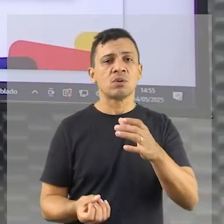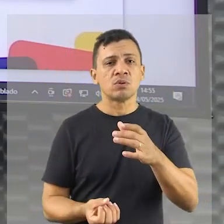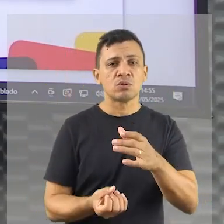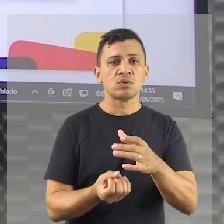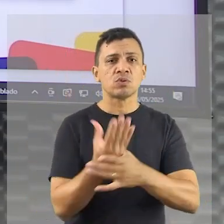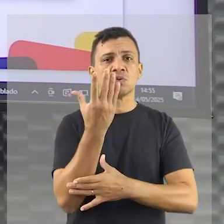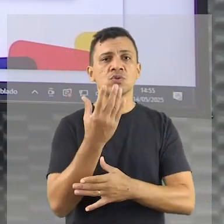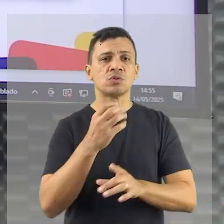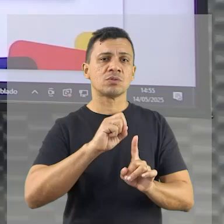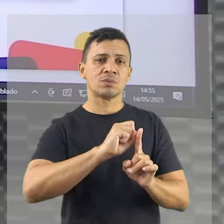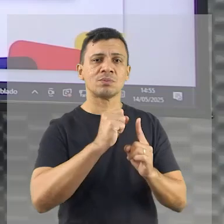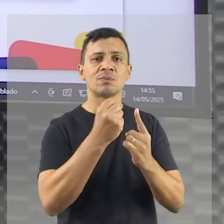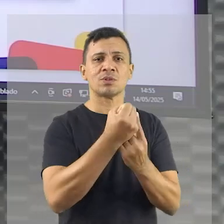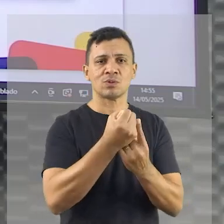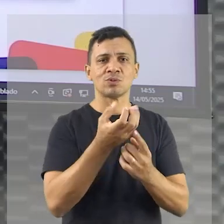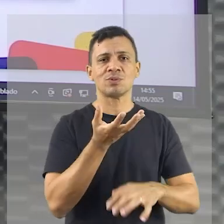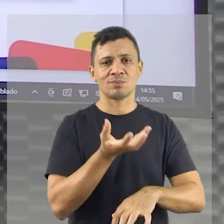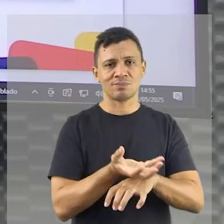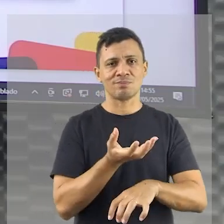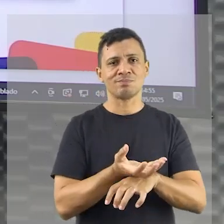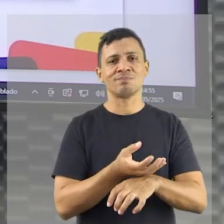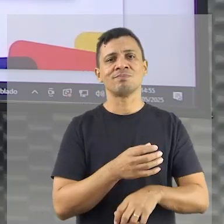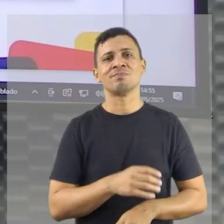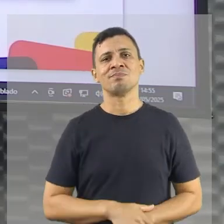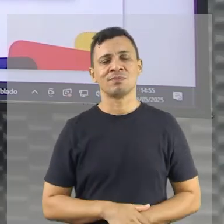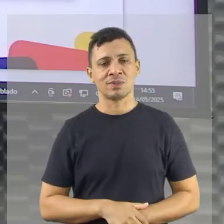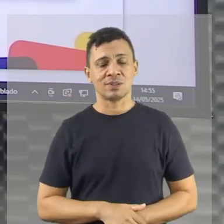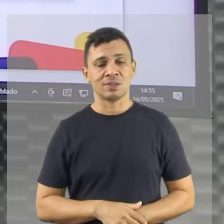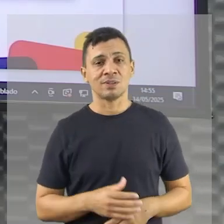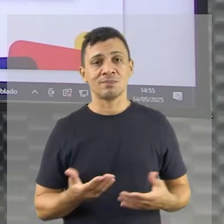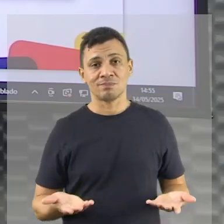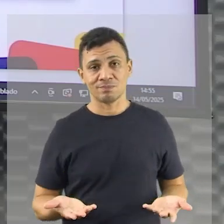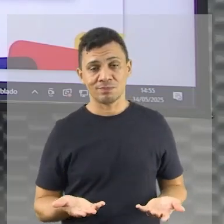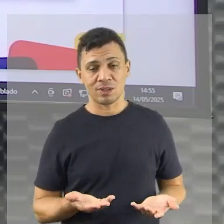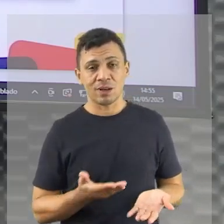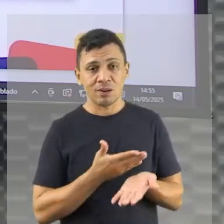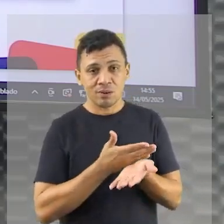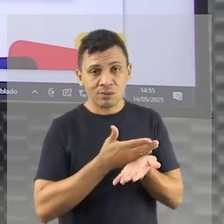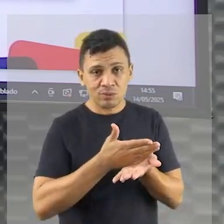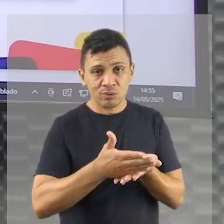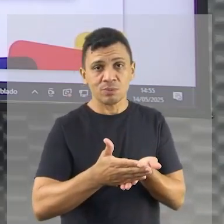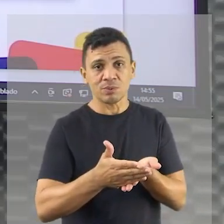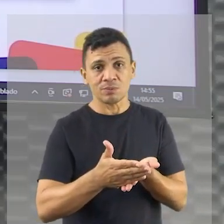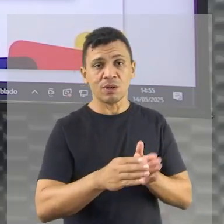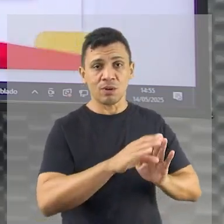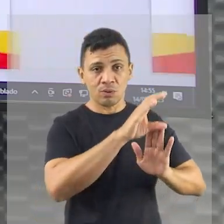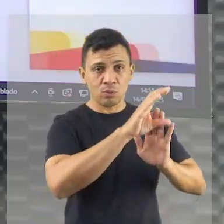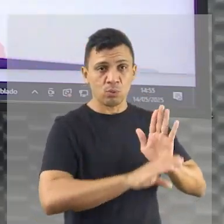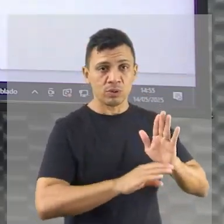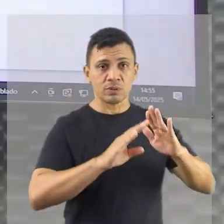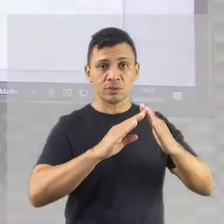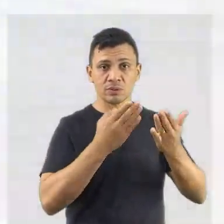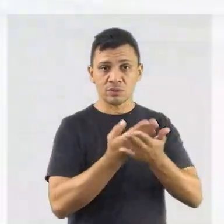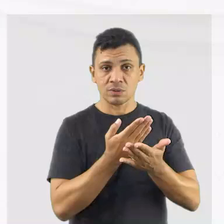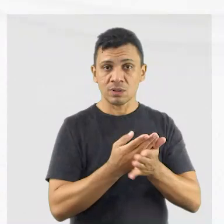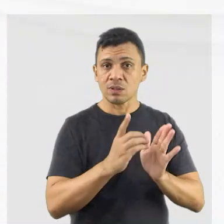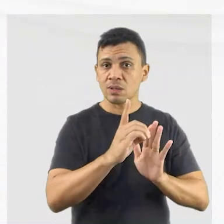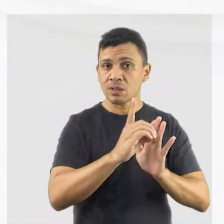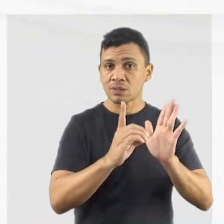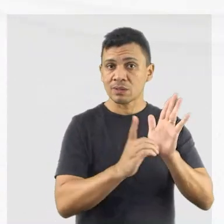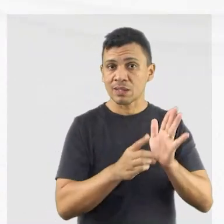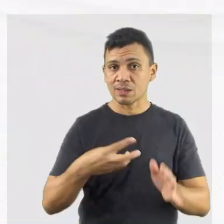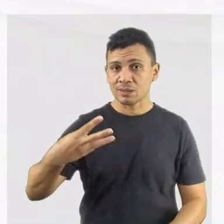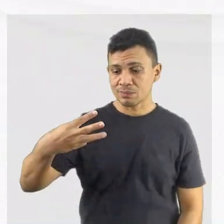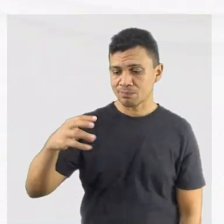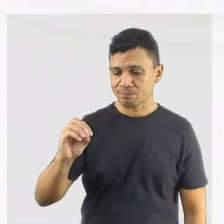também podemos chamar de autores mais contemporâneos, existe um fio condutor. E que fio condutor seria esse? O fio condutor